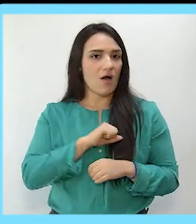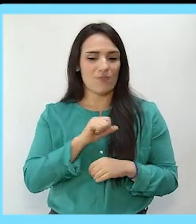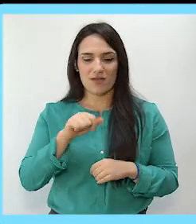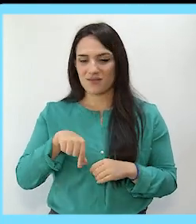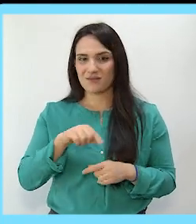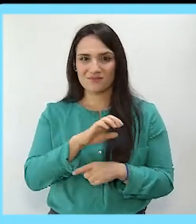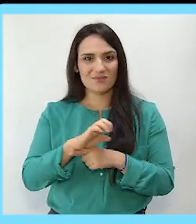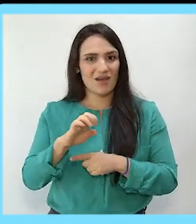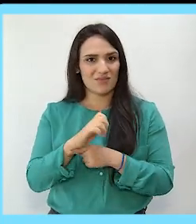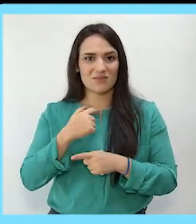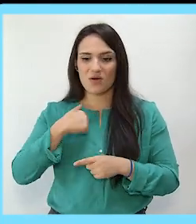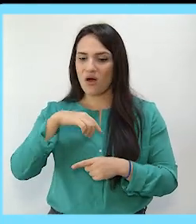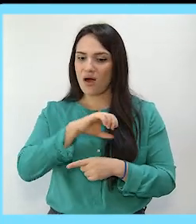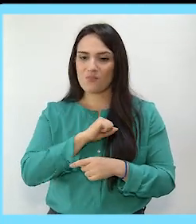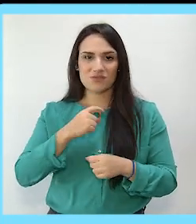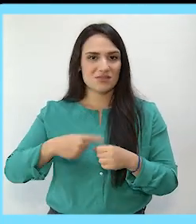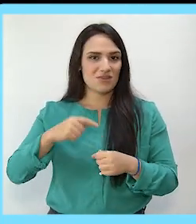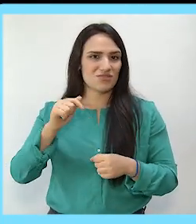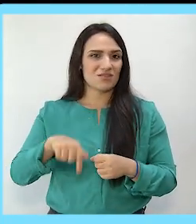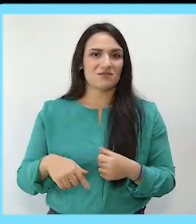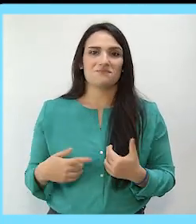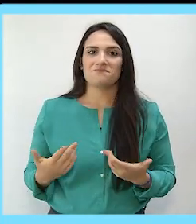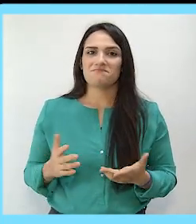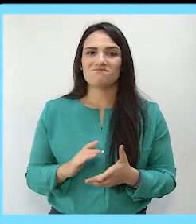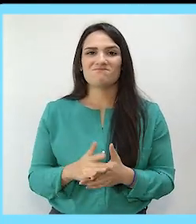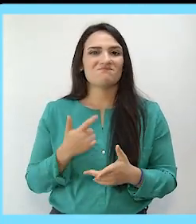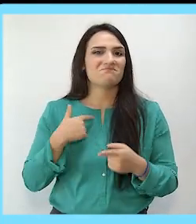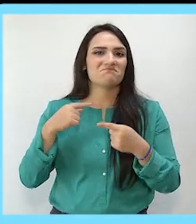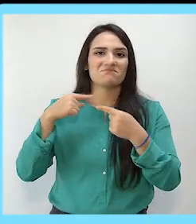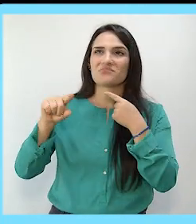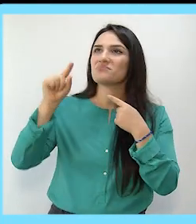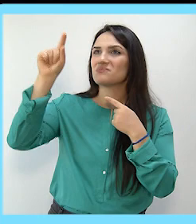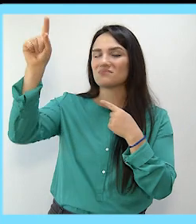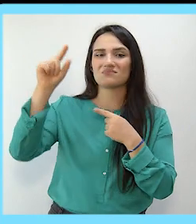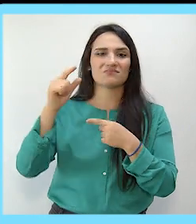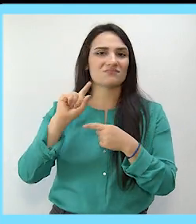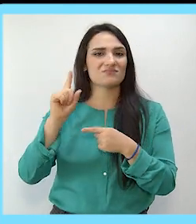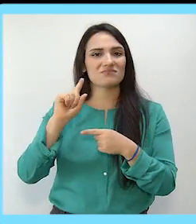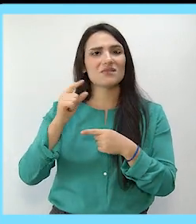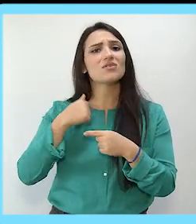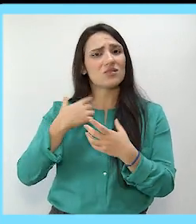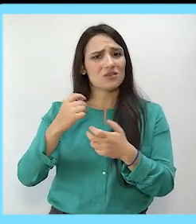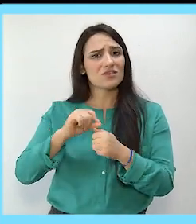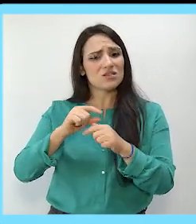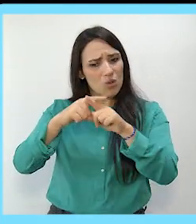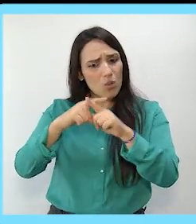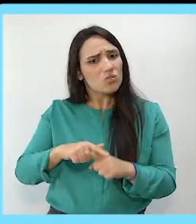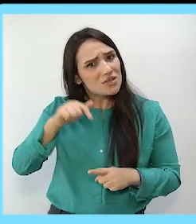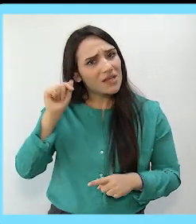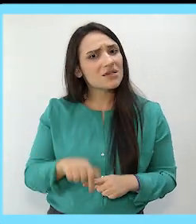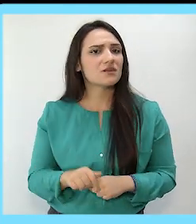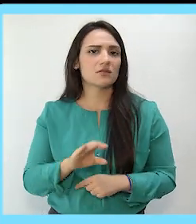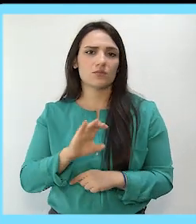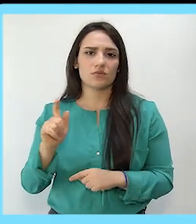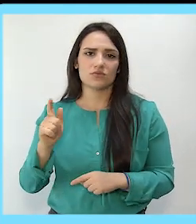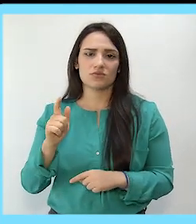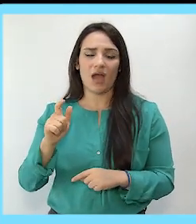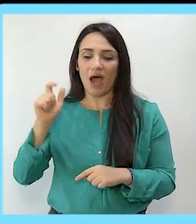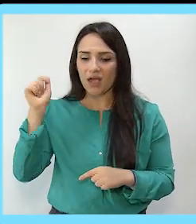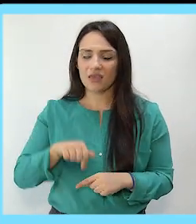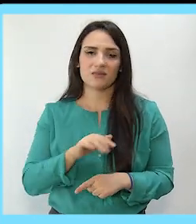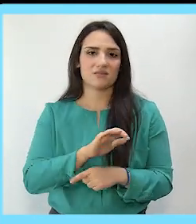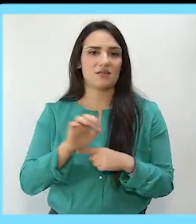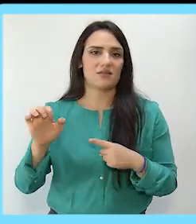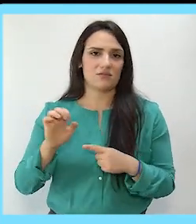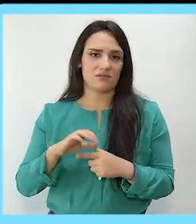pela nossa cidade, eu gosto muito daqui. E eu não me identifiquei, eu queria voltar, eu queria fazer um concurso e passar aqui no